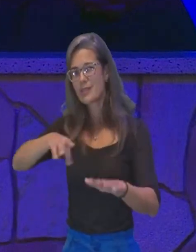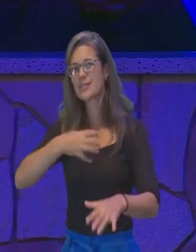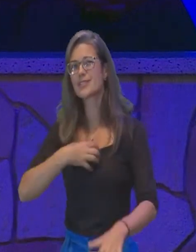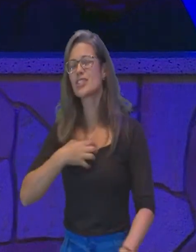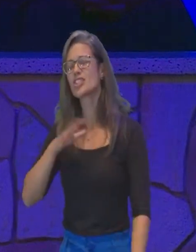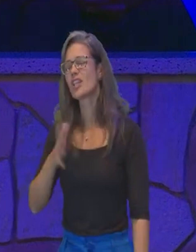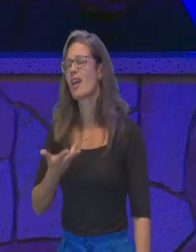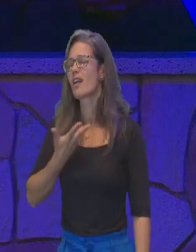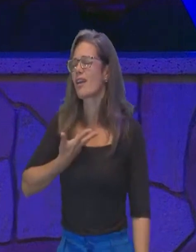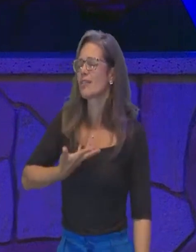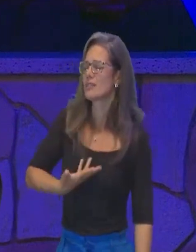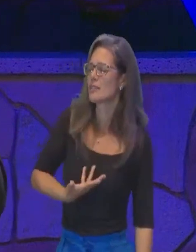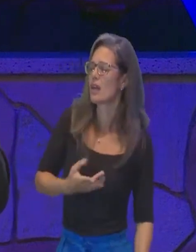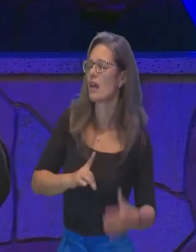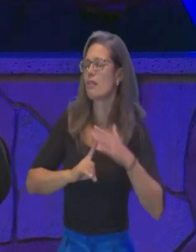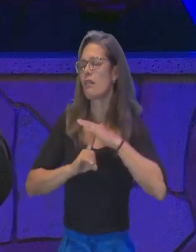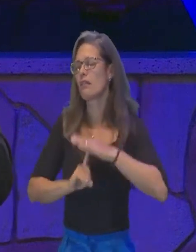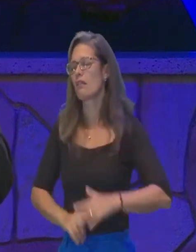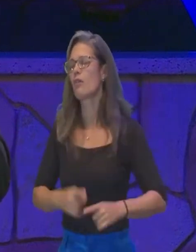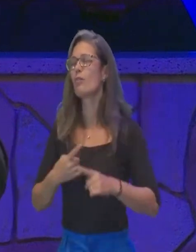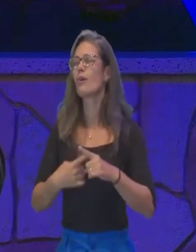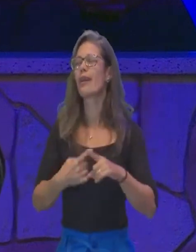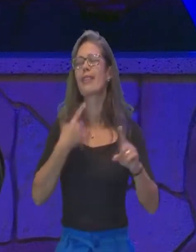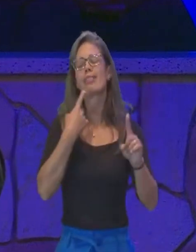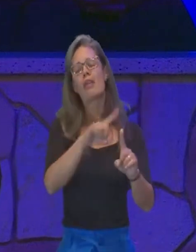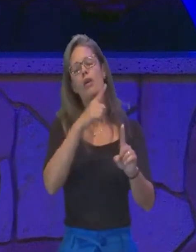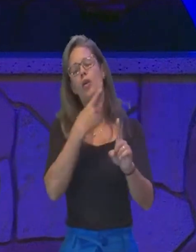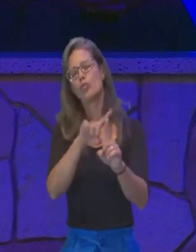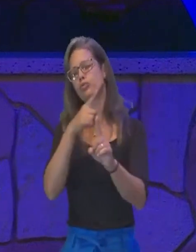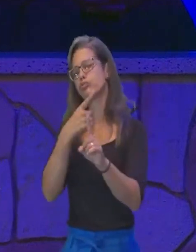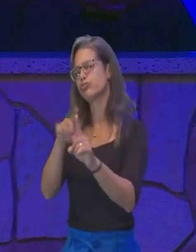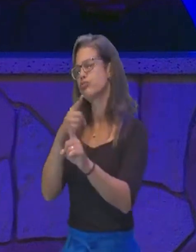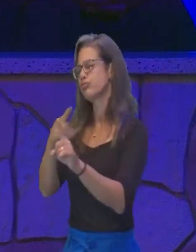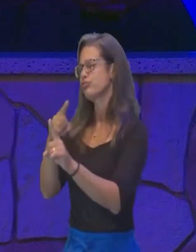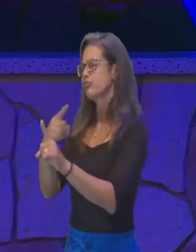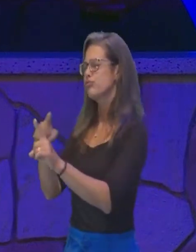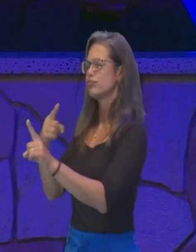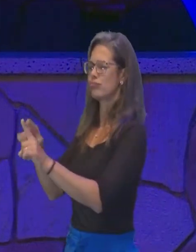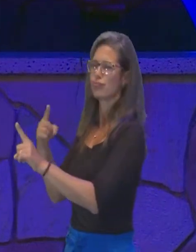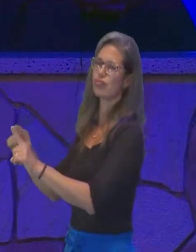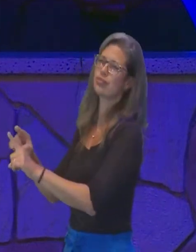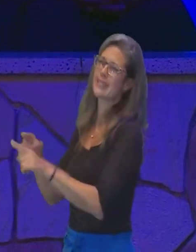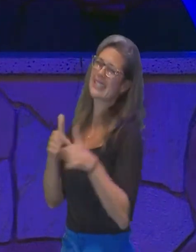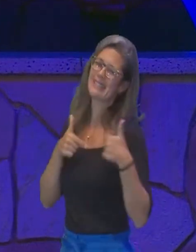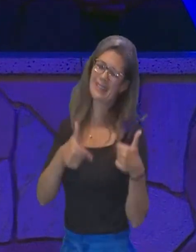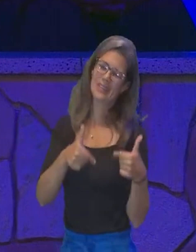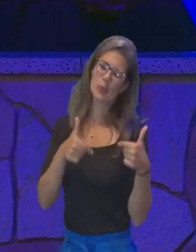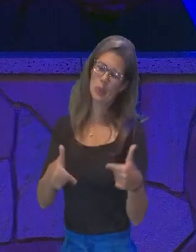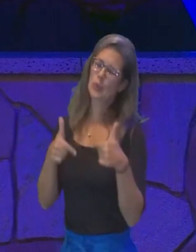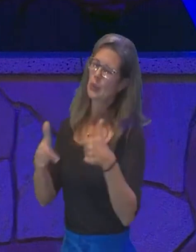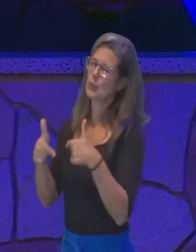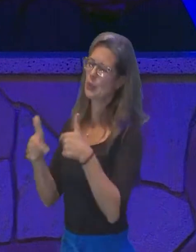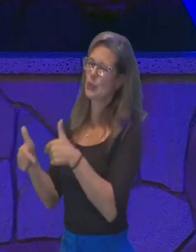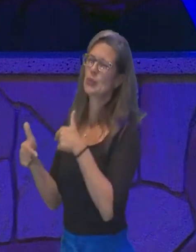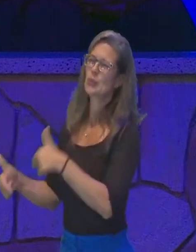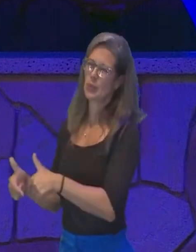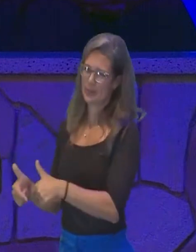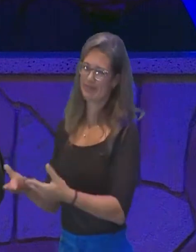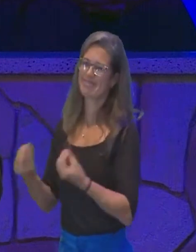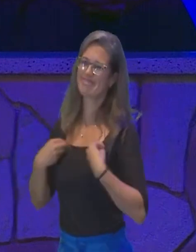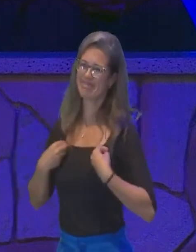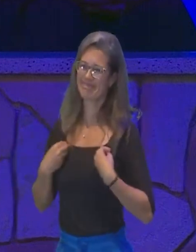cansado, deprimido, porque muitos desafios você tem enfrentado, mas ainda que vencendo, esses desafios desgastam e